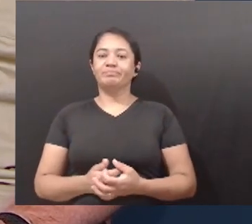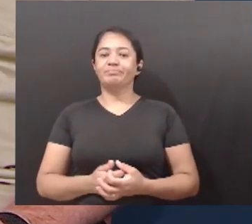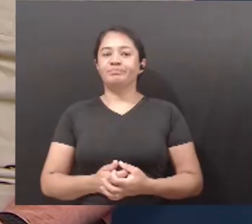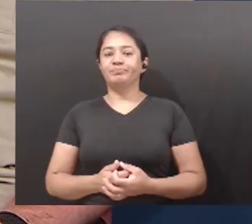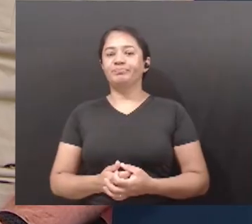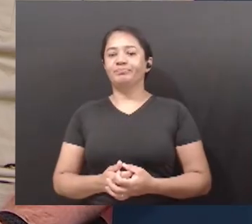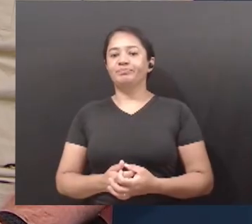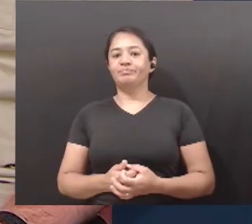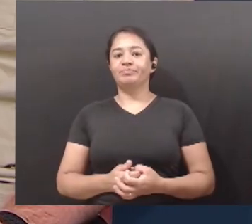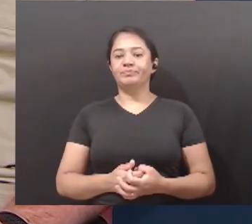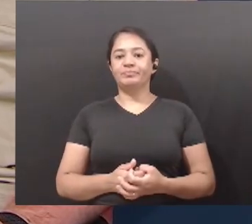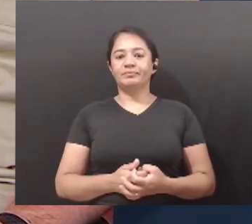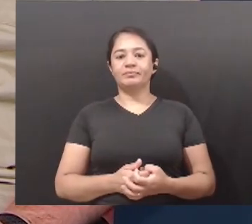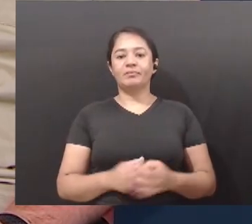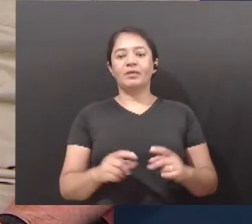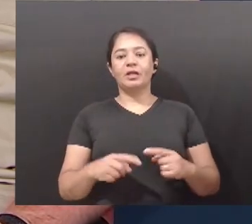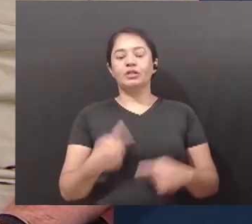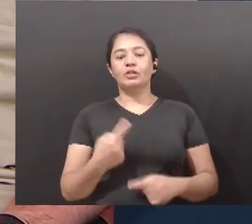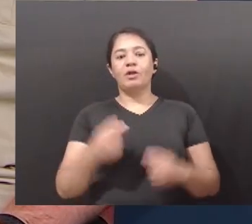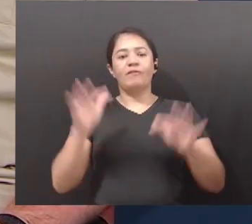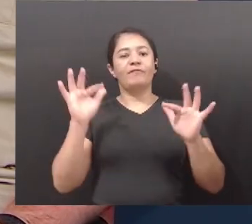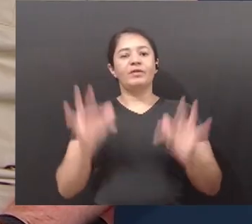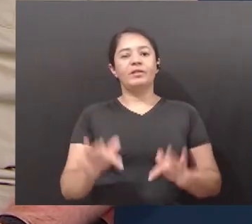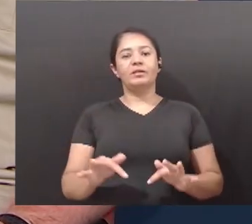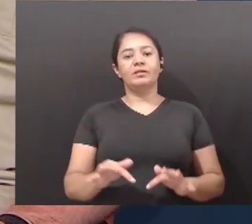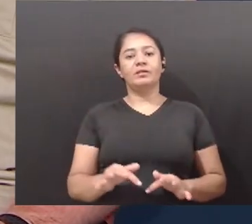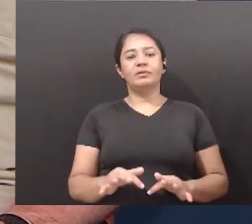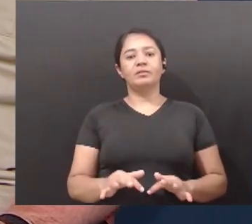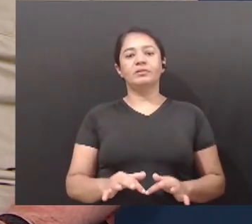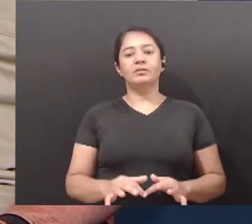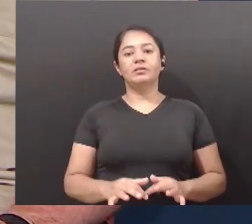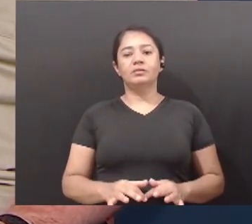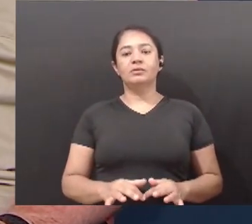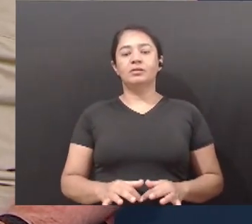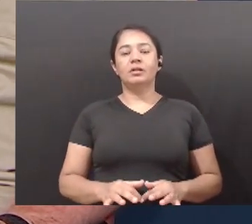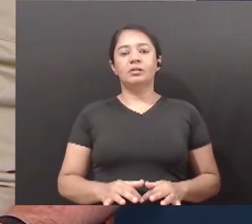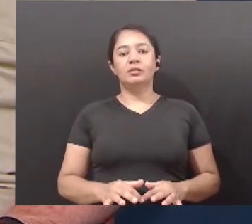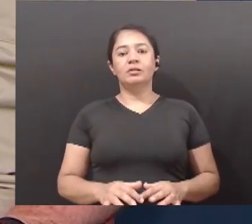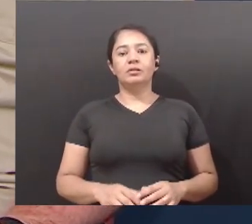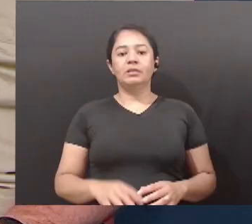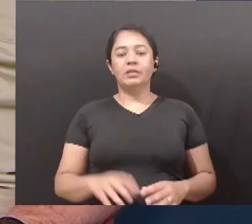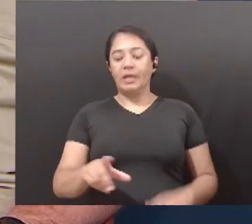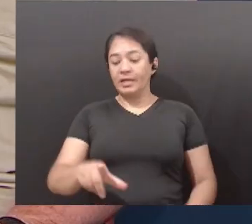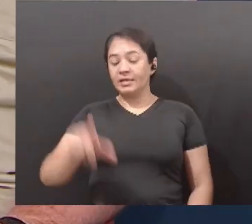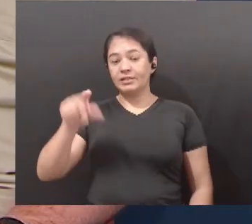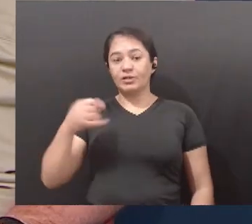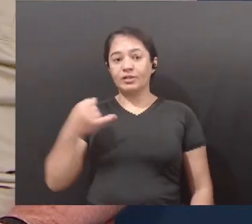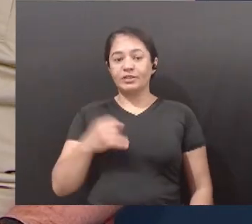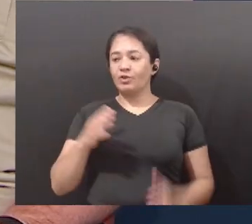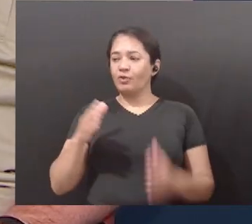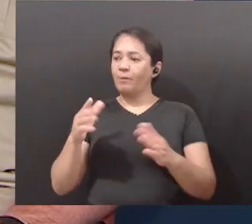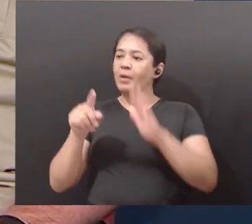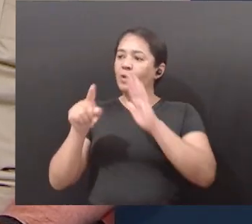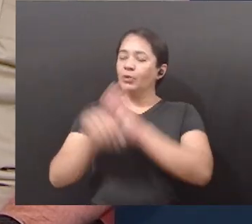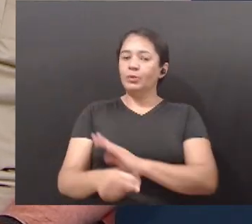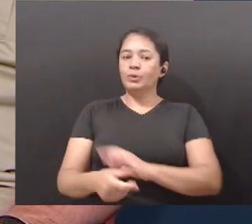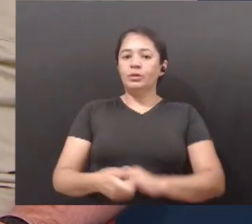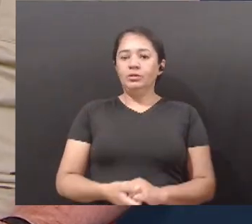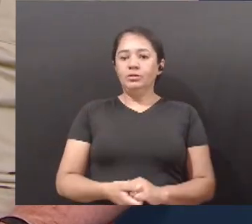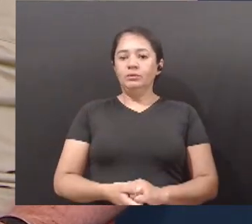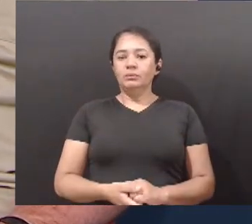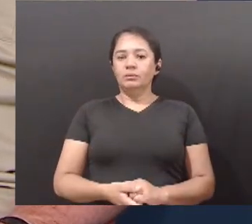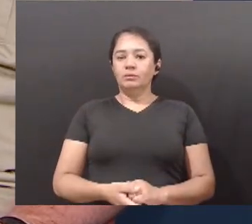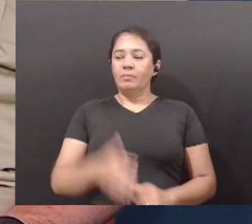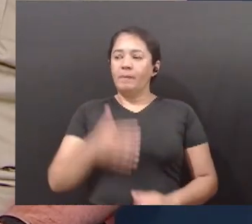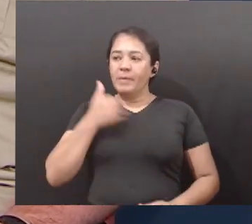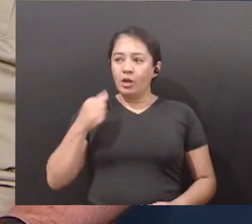pra gente meio que finalizar aqui, essa escolha, né, se eu chegar pra você e perguntar, é melhor eu alugar ou comprar